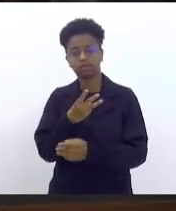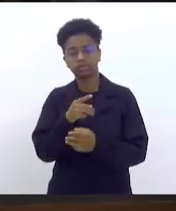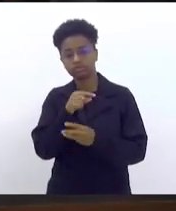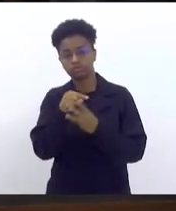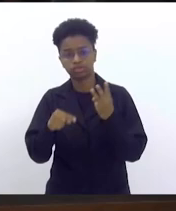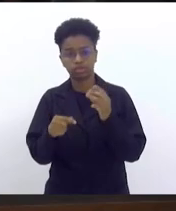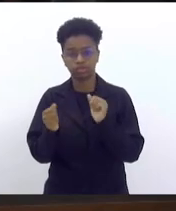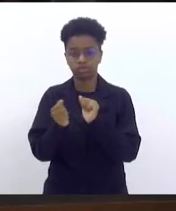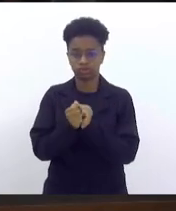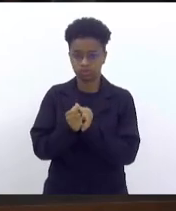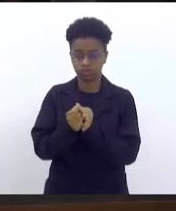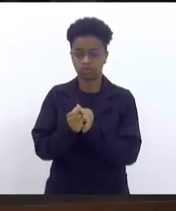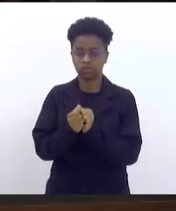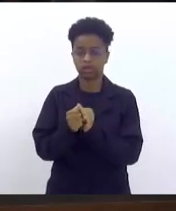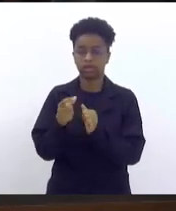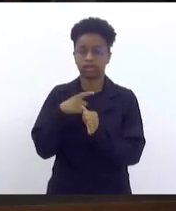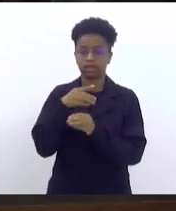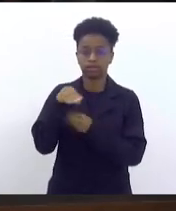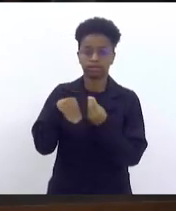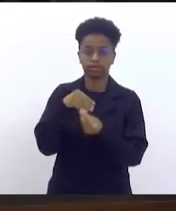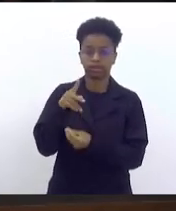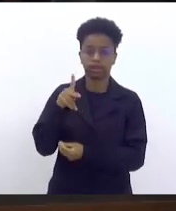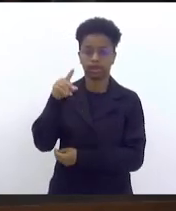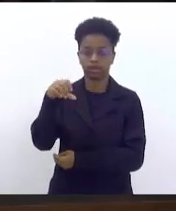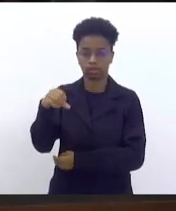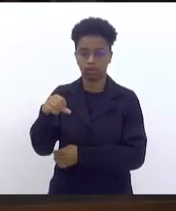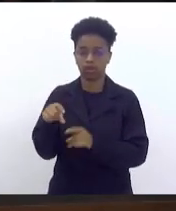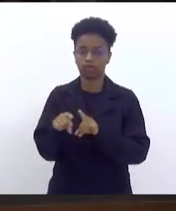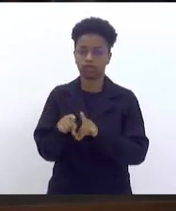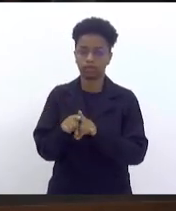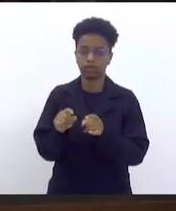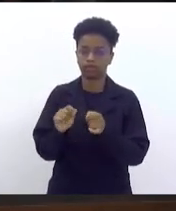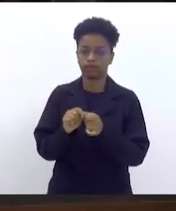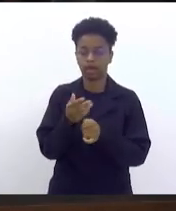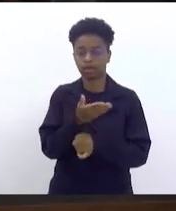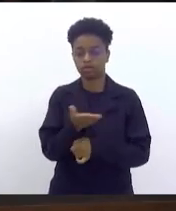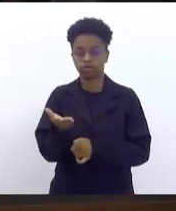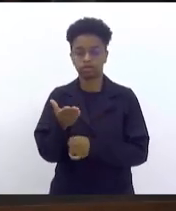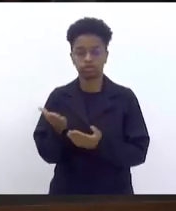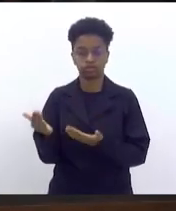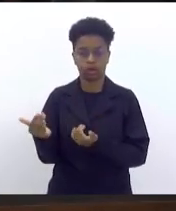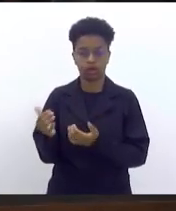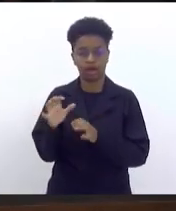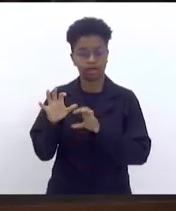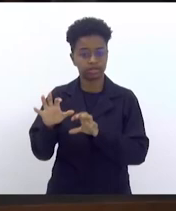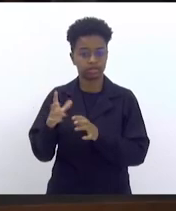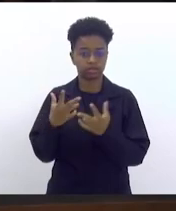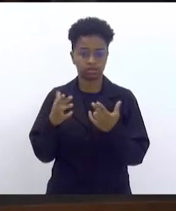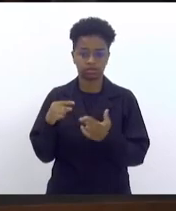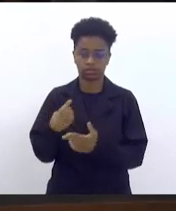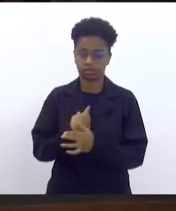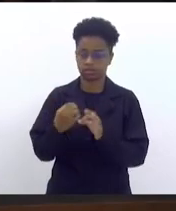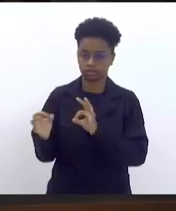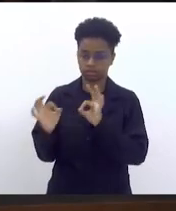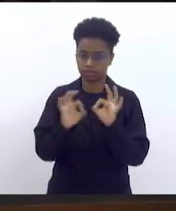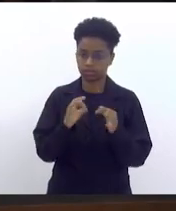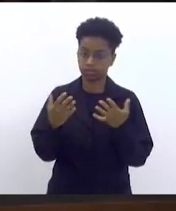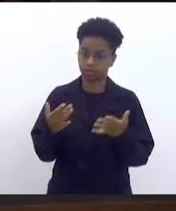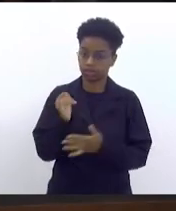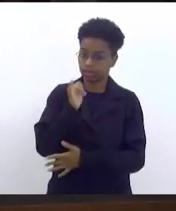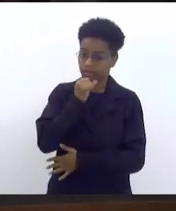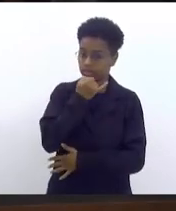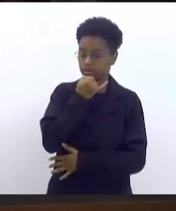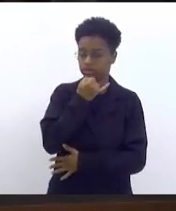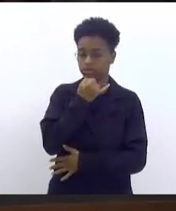peças juntos que formam K9 que leva um indivíduo jovem a situação nós vimos aí então é triste ouvir